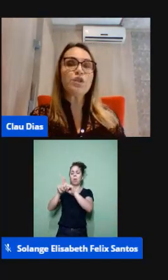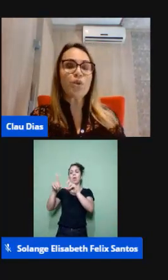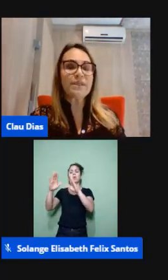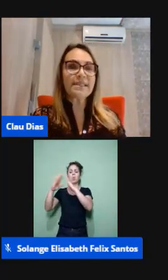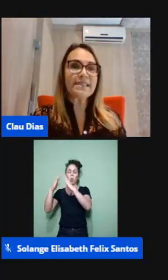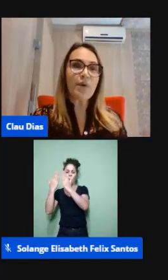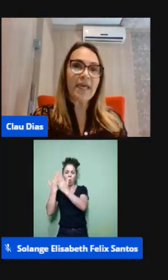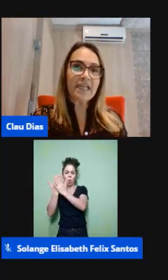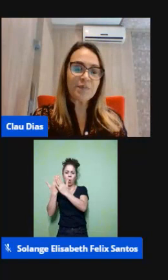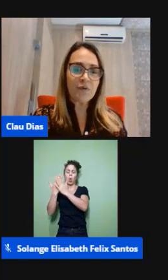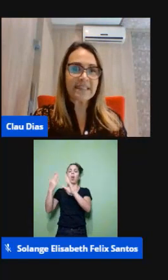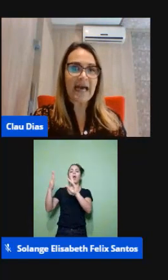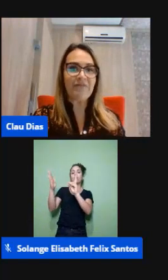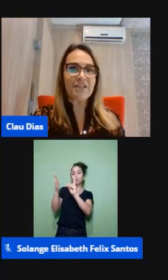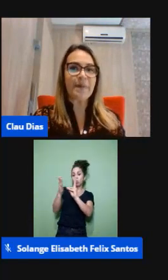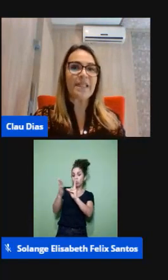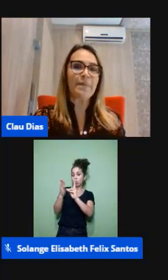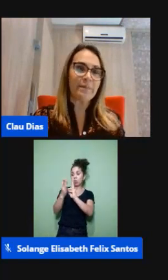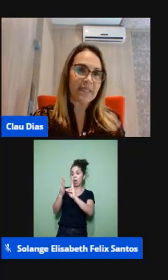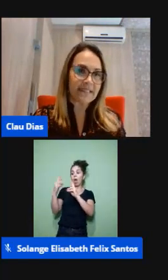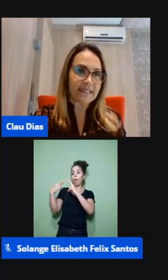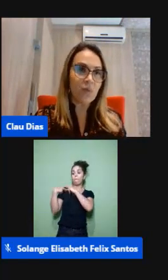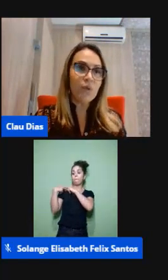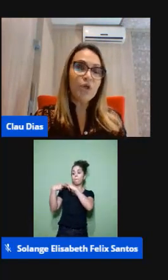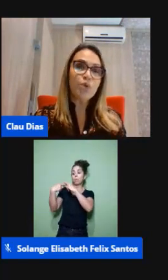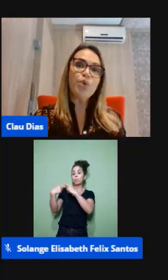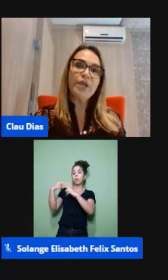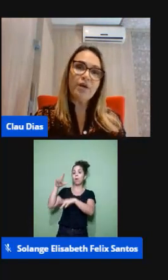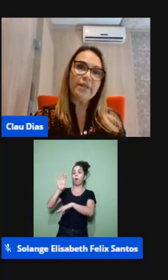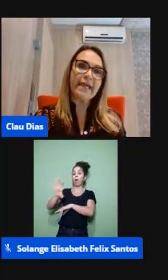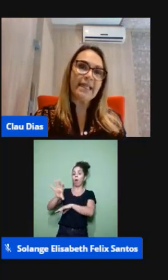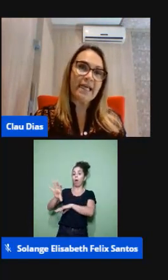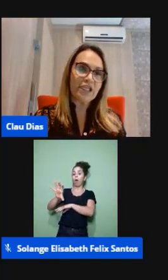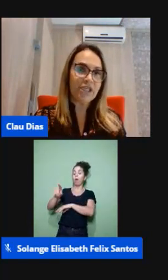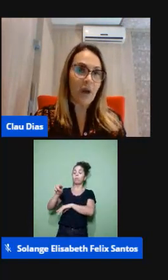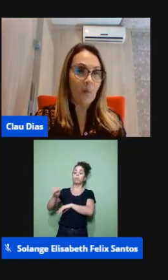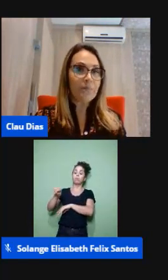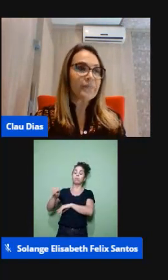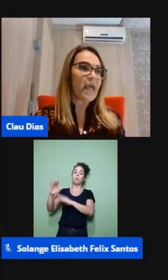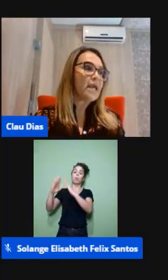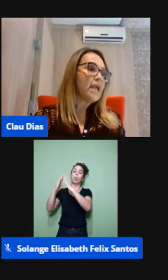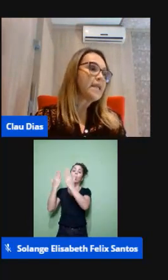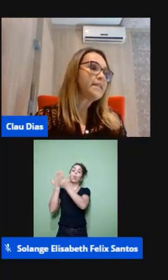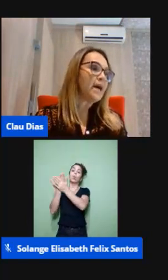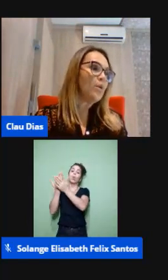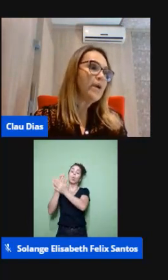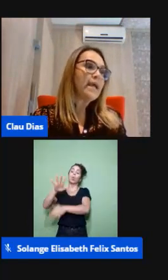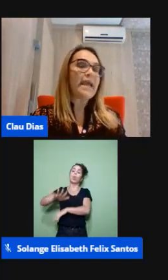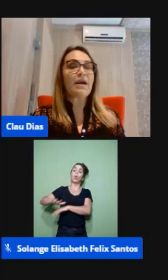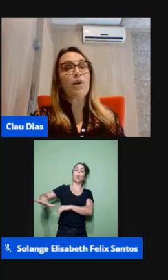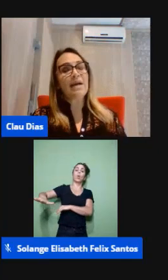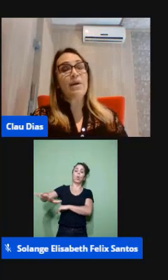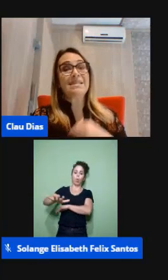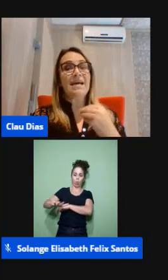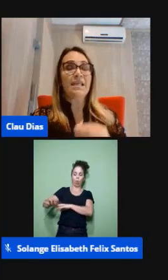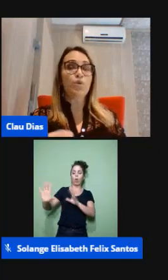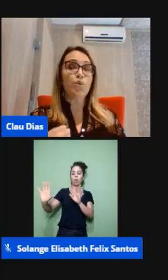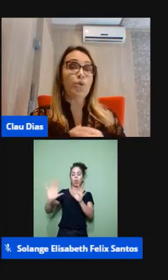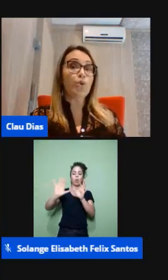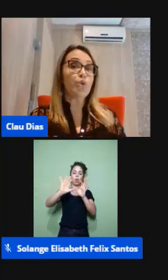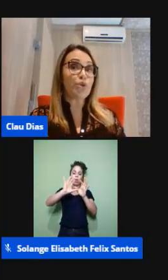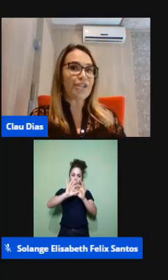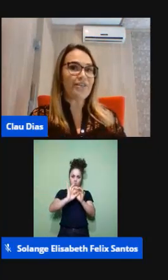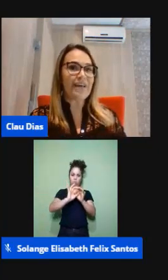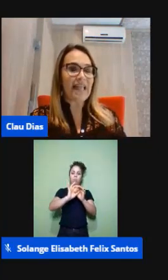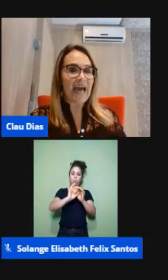pelas pessoas que são responsáveis pela implementação do currículo daquela região, né? Então,